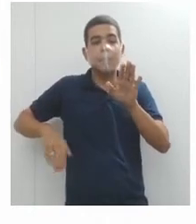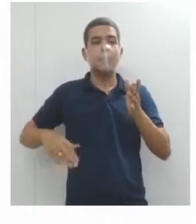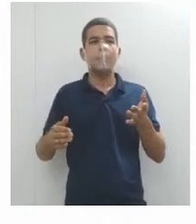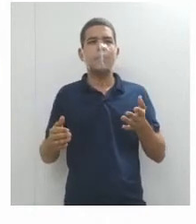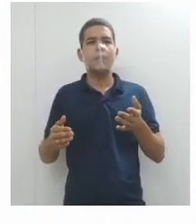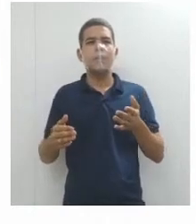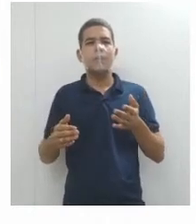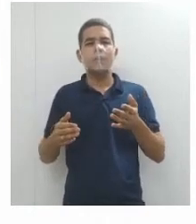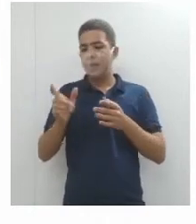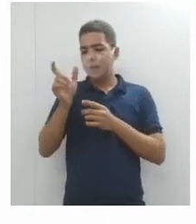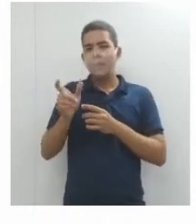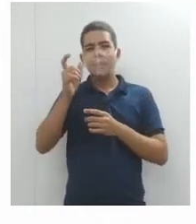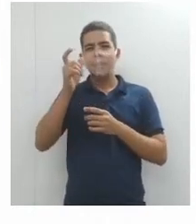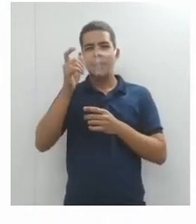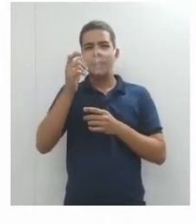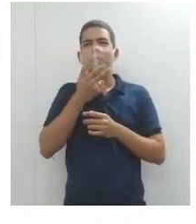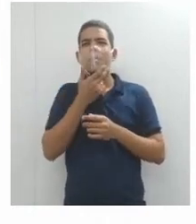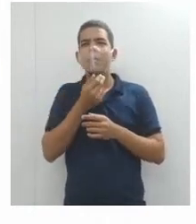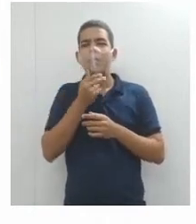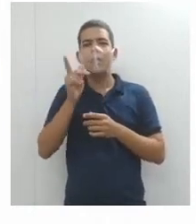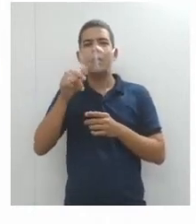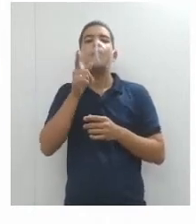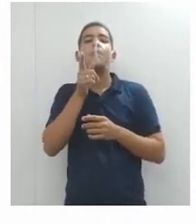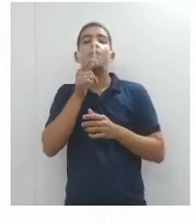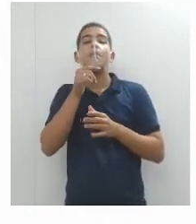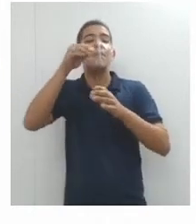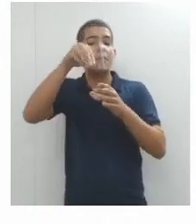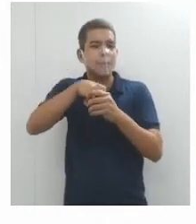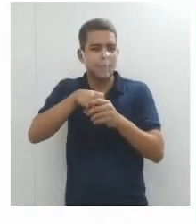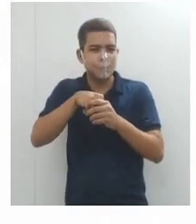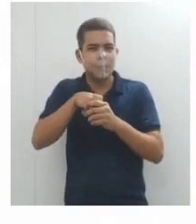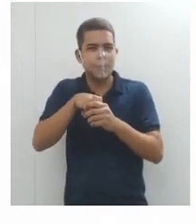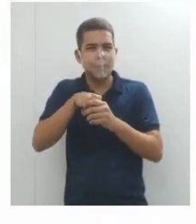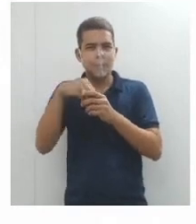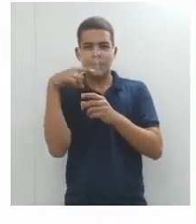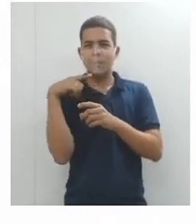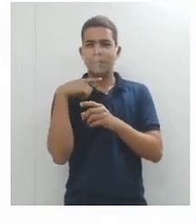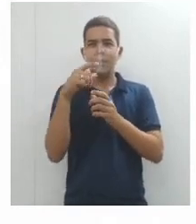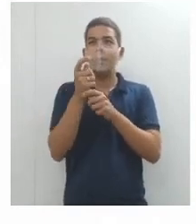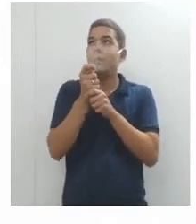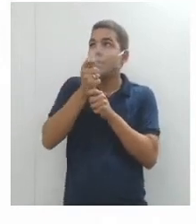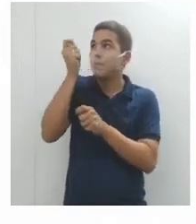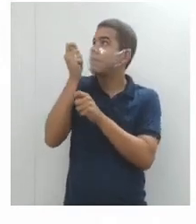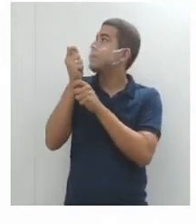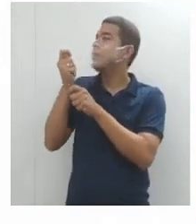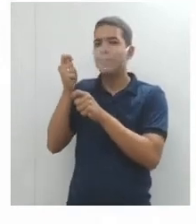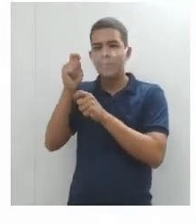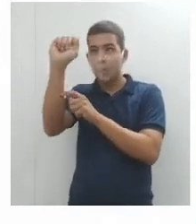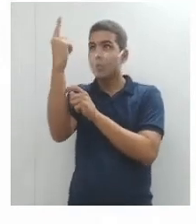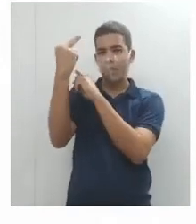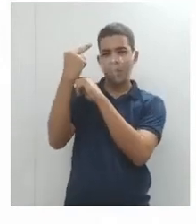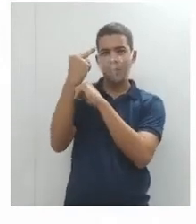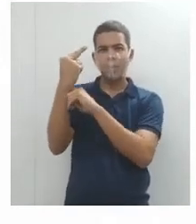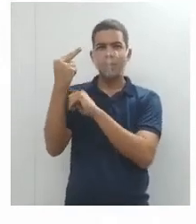Esse personagem, ele está dentro da água, né? Temos ali sombrinhas de sol, né? Guarda-sol,